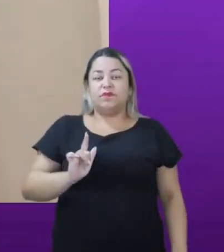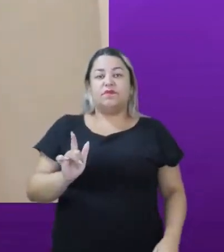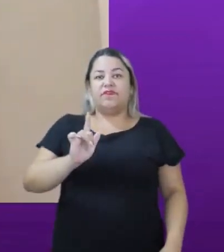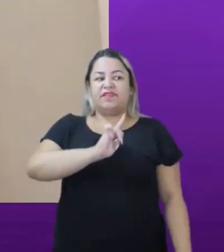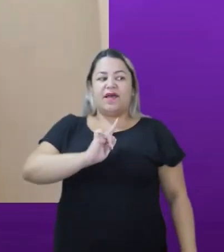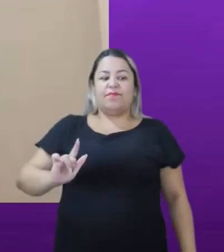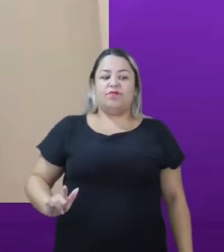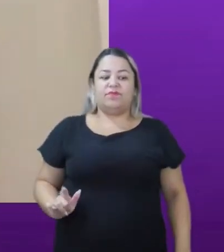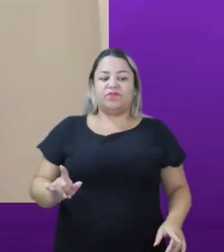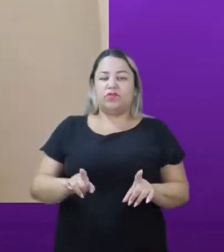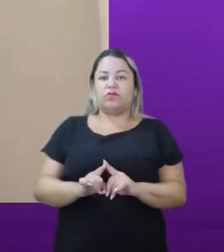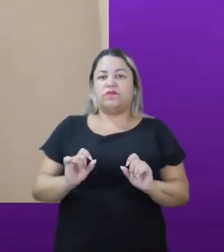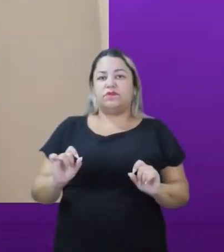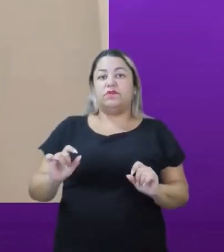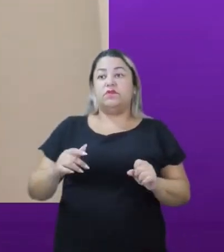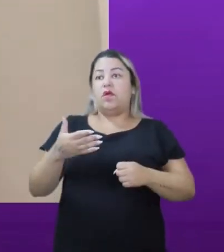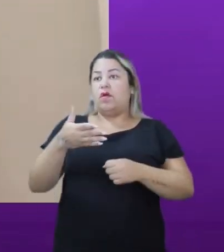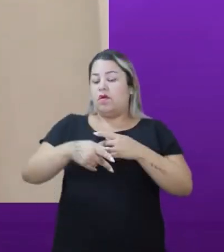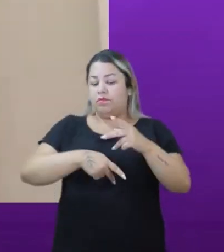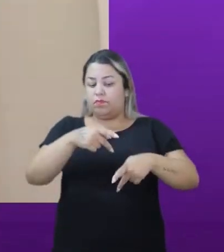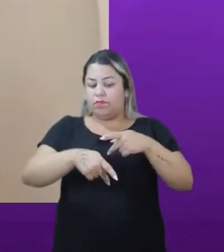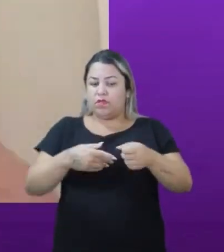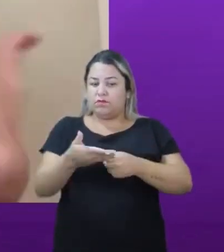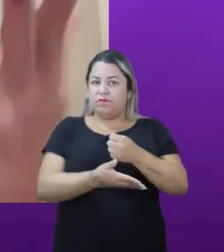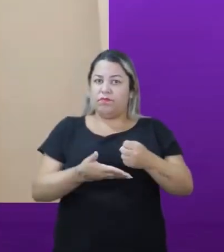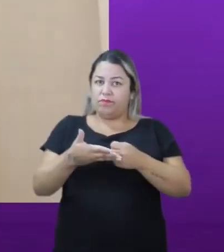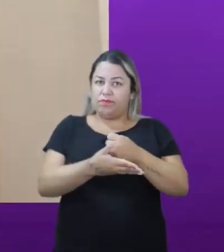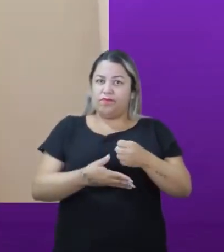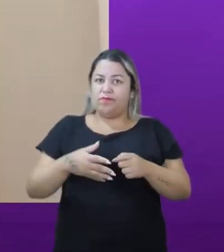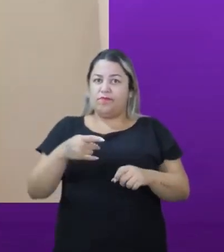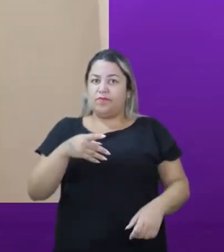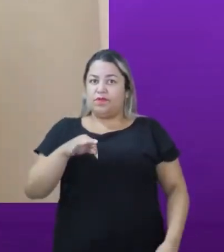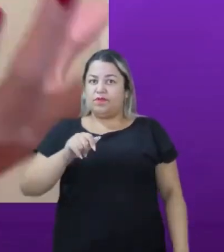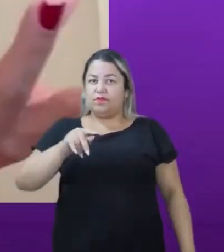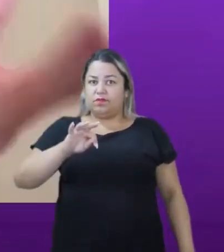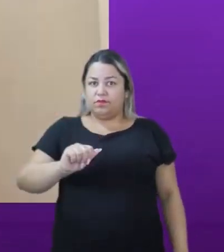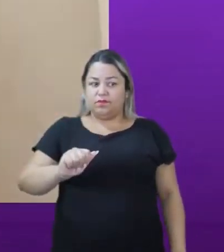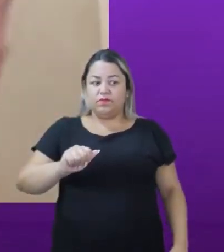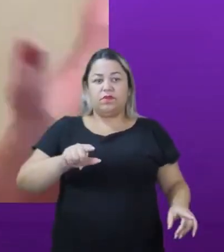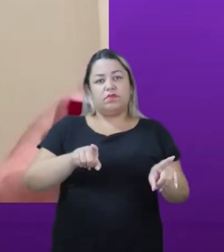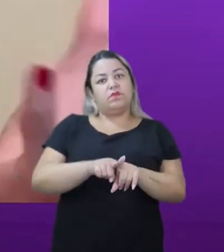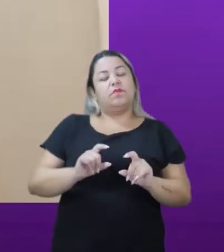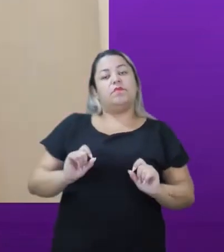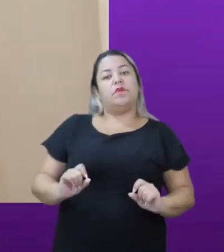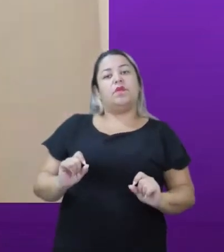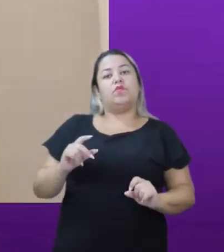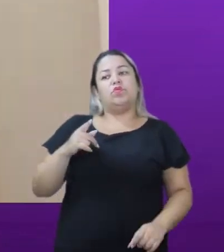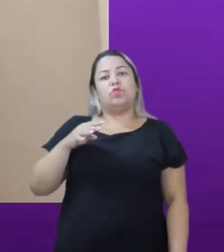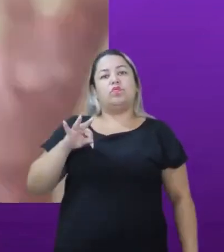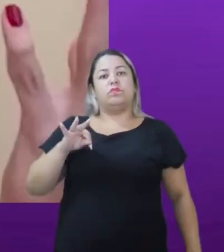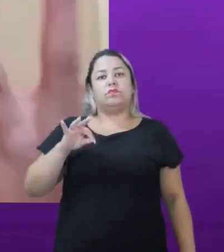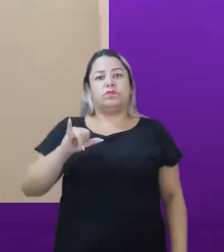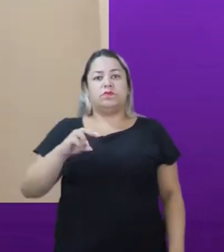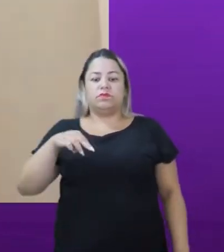disso com a população, a base social, né, petista, enfim, para além do petismo